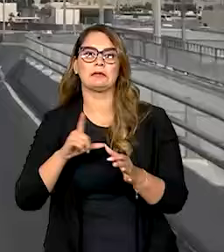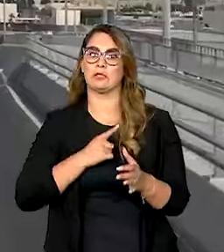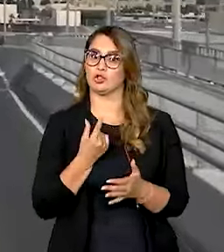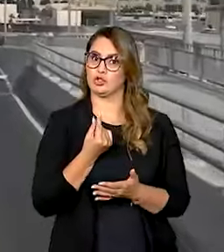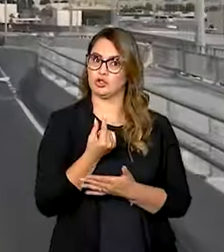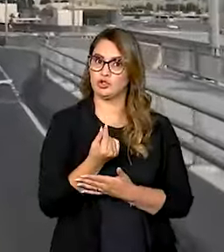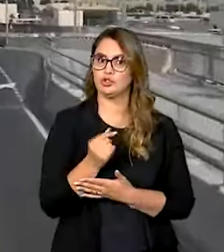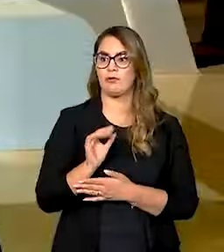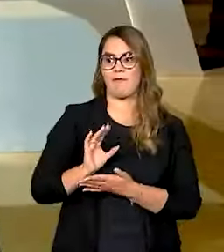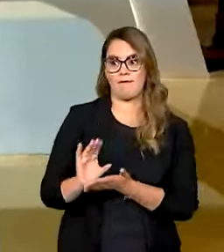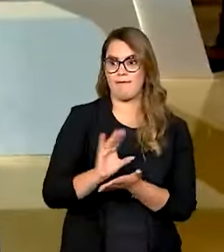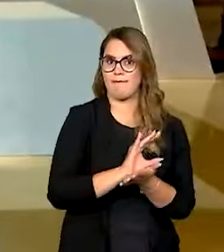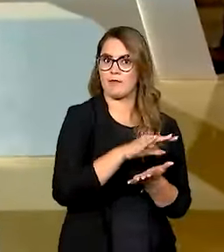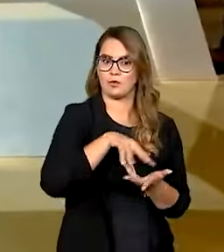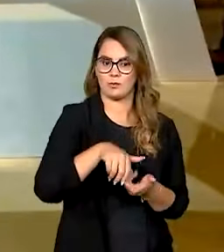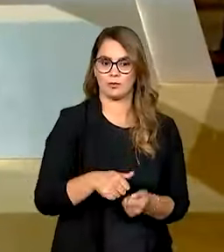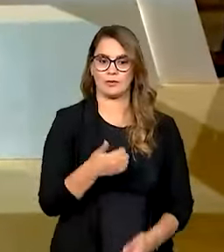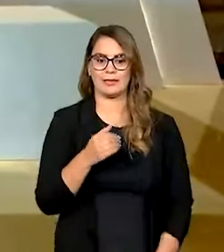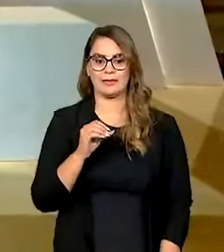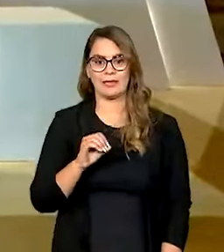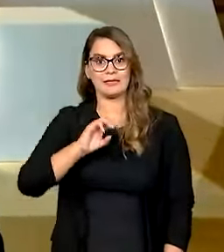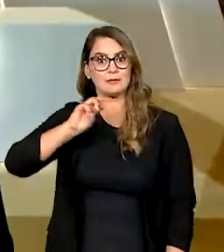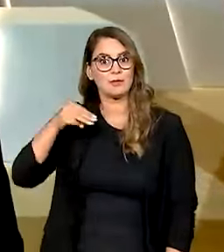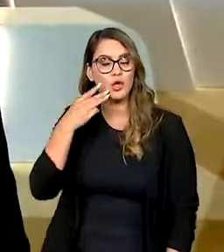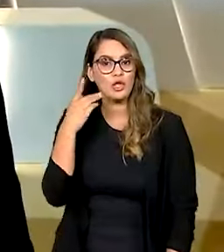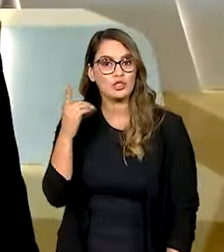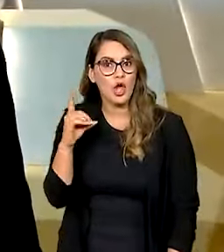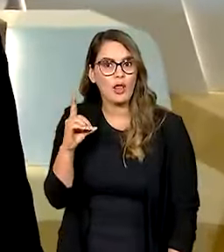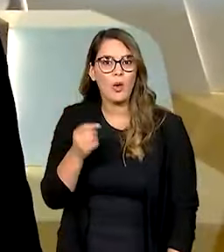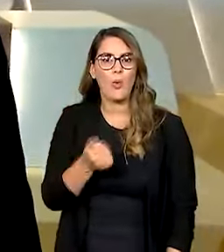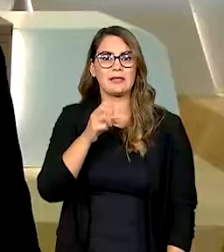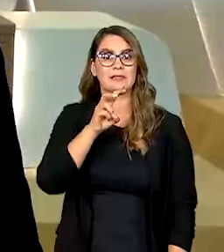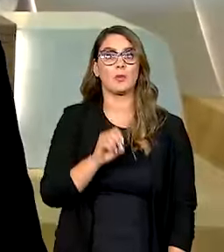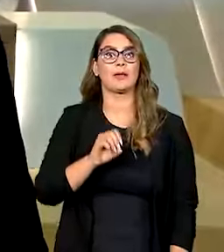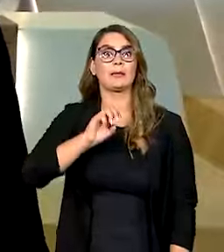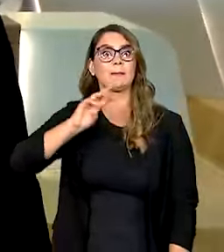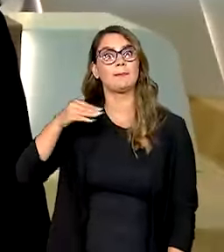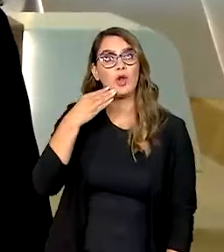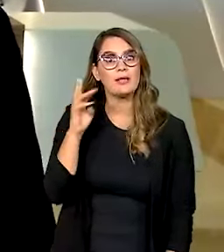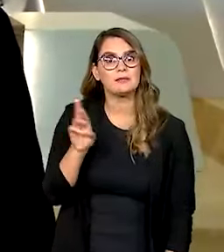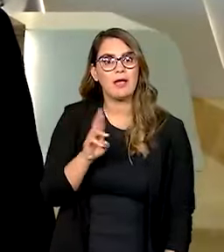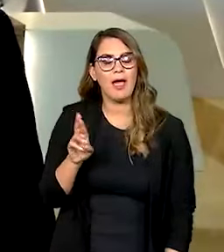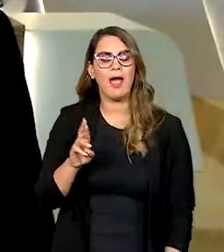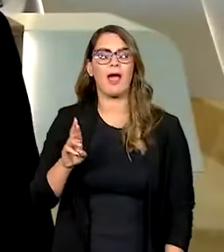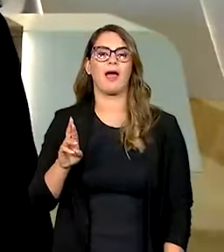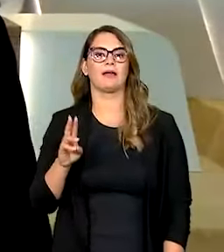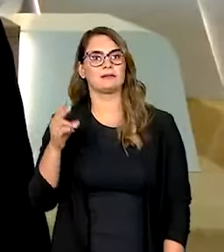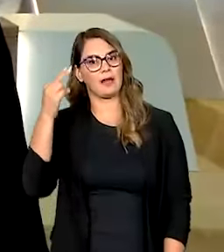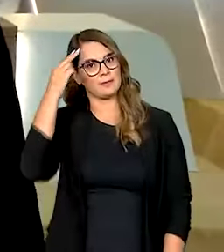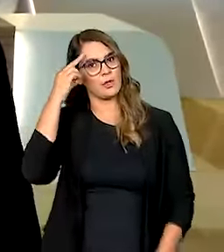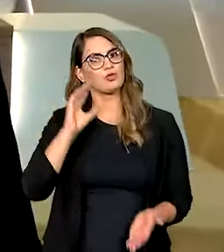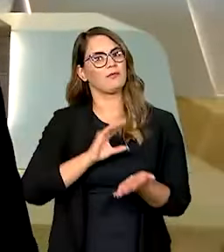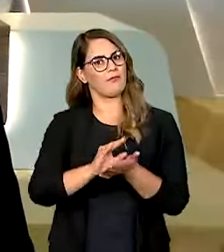que investem no mundo todo. Não, os 10 bilhões de dólares, são quase 50 bilhões de reais que a Arábia Saudita vai investir no